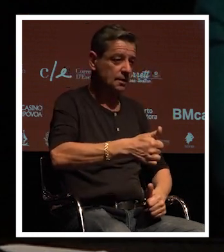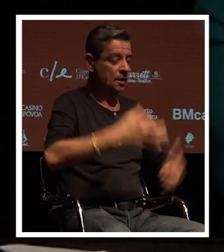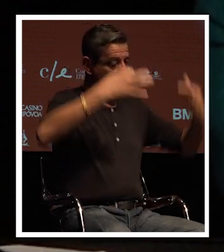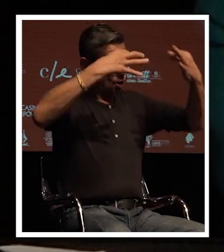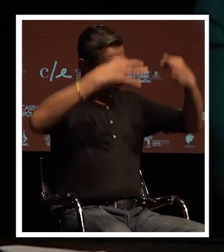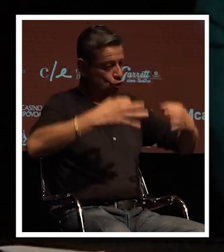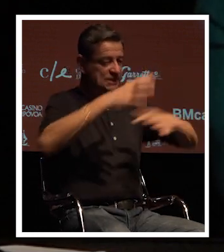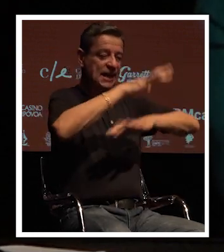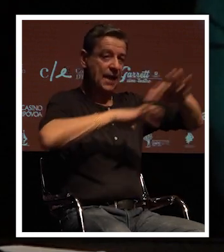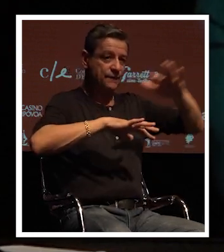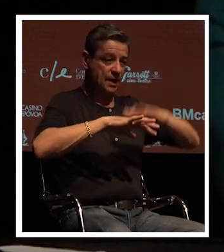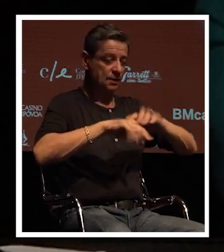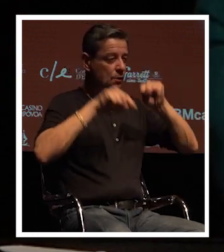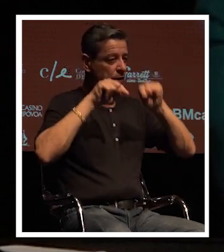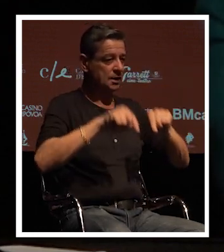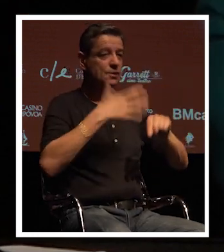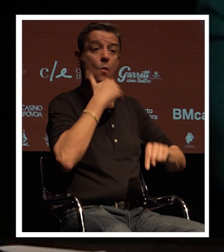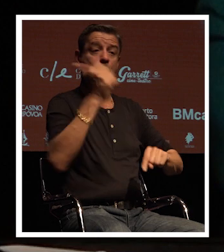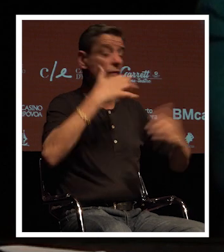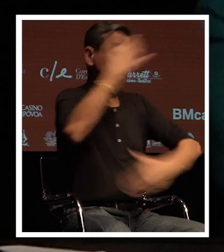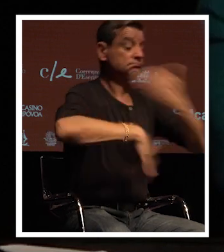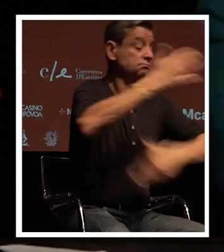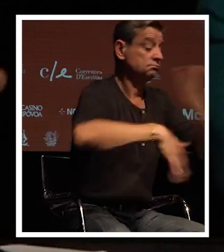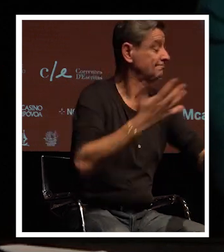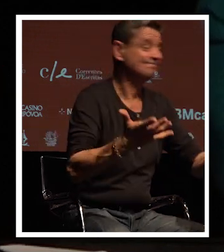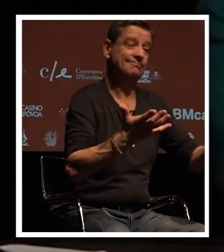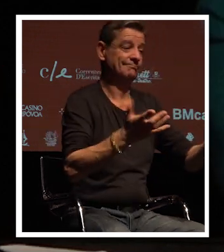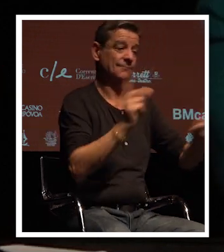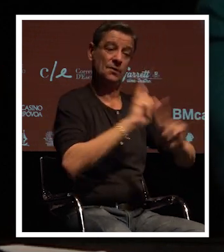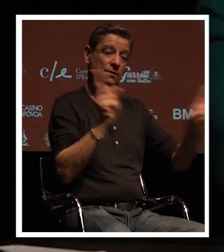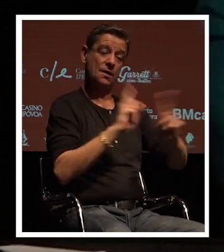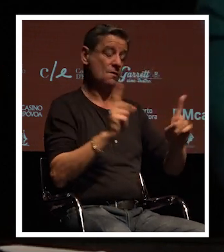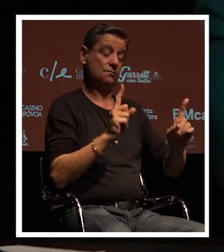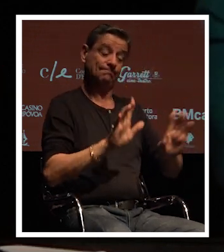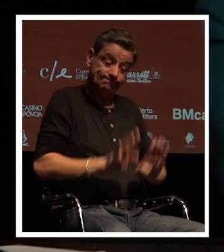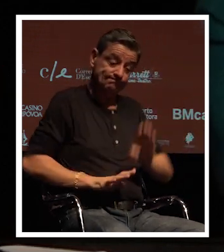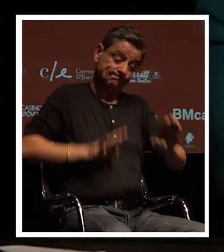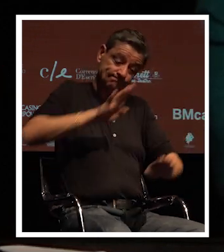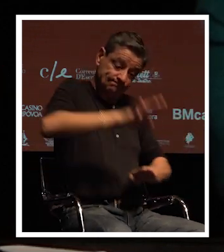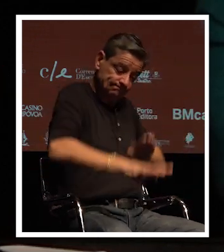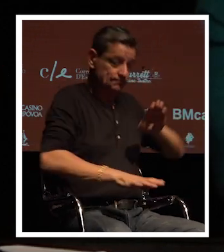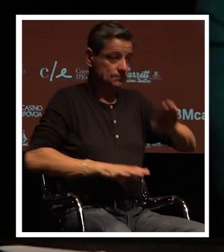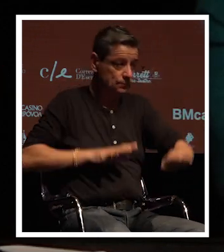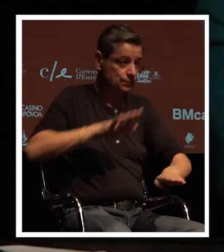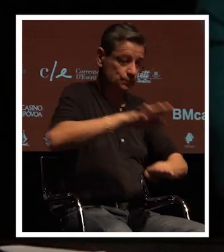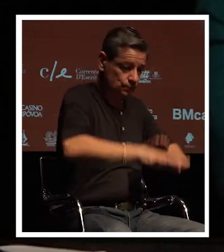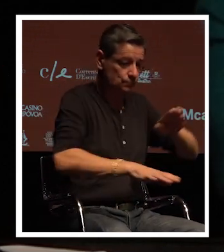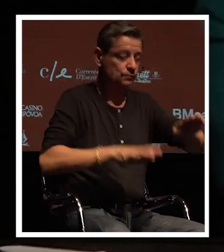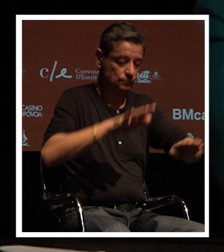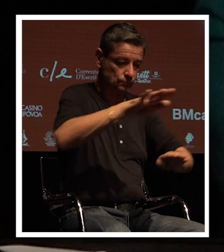é eventualmente feita este processo não se pode acelerar não há não há scroll que faça isto e